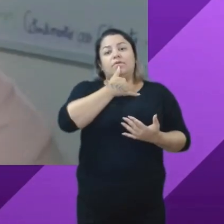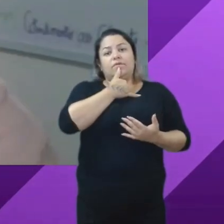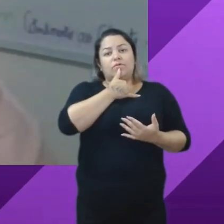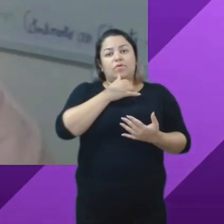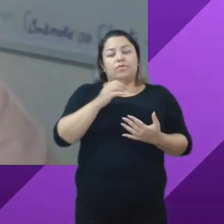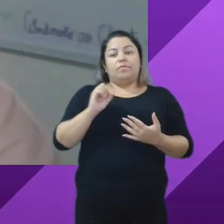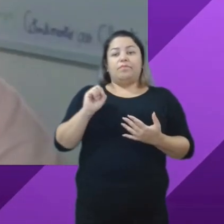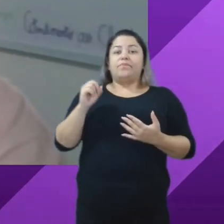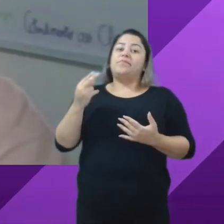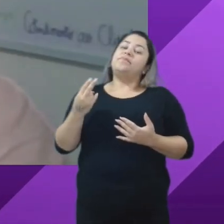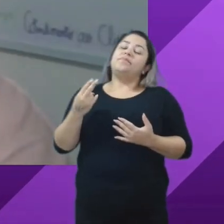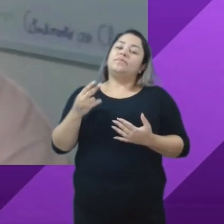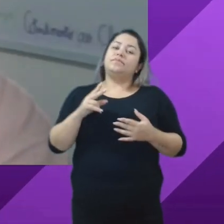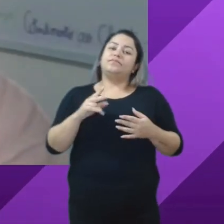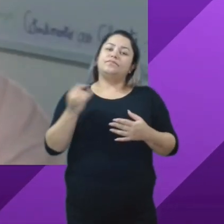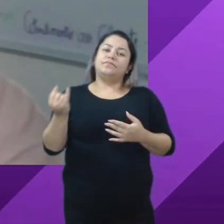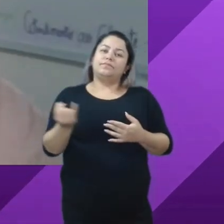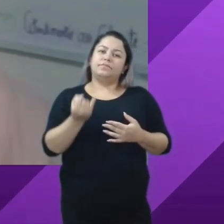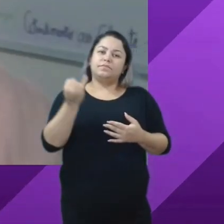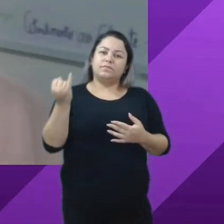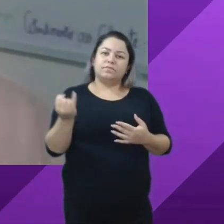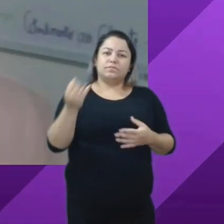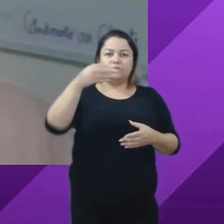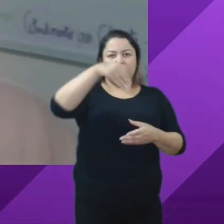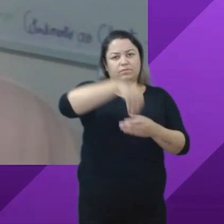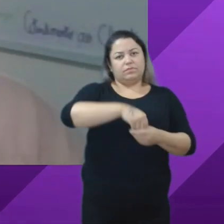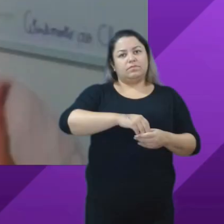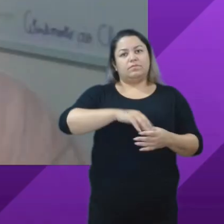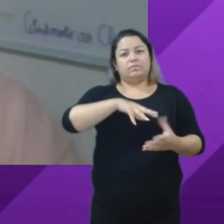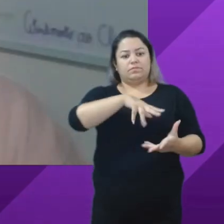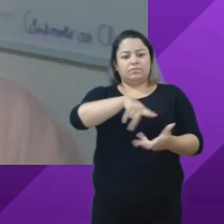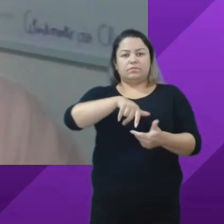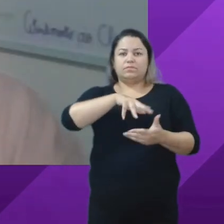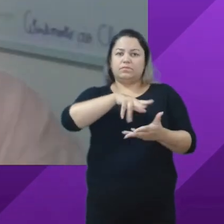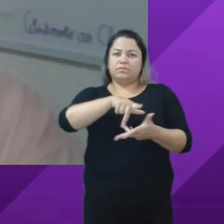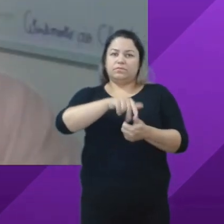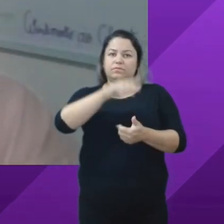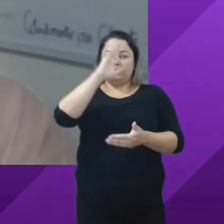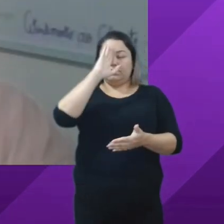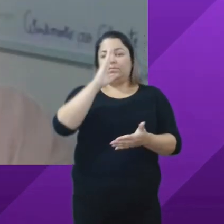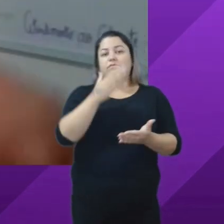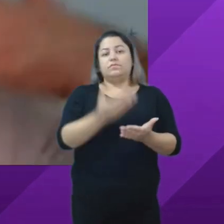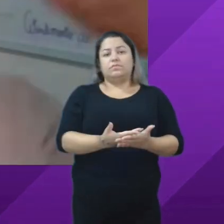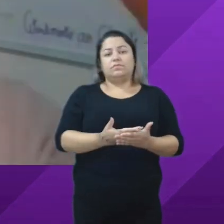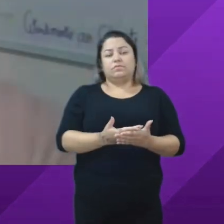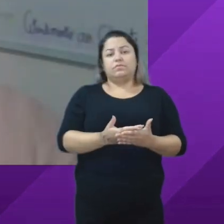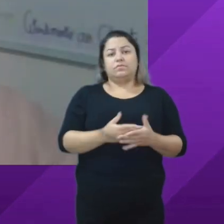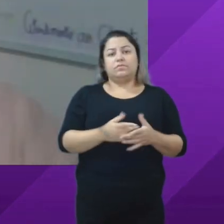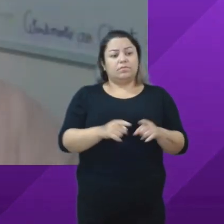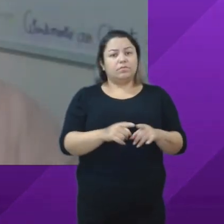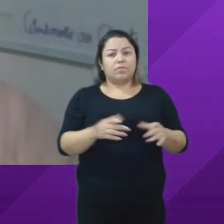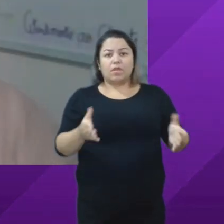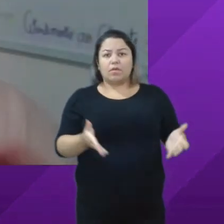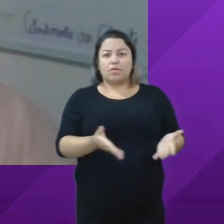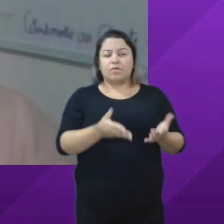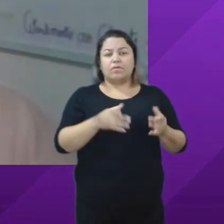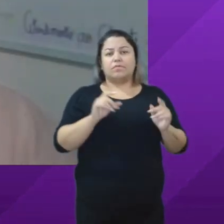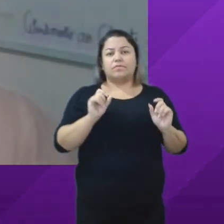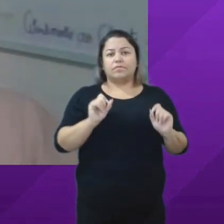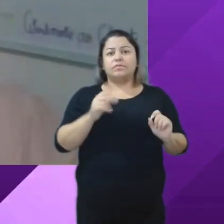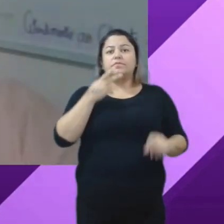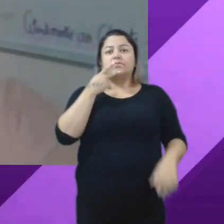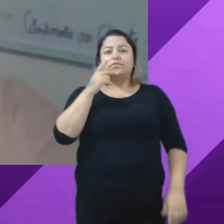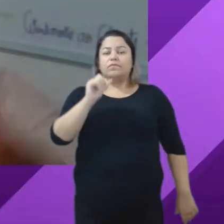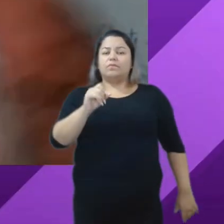tão importantes dentro desse universo, eu acredito que seja um dos motivadores para que se sofram